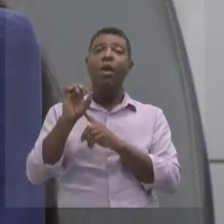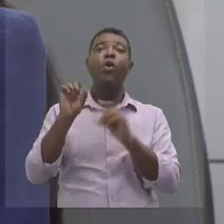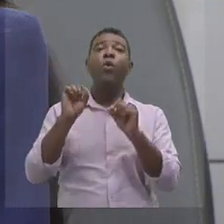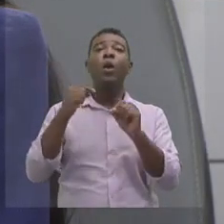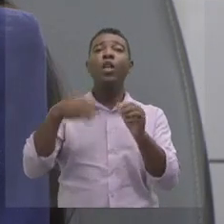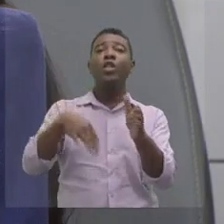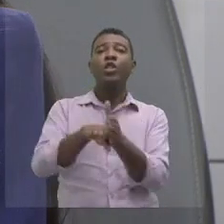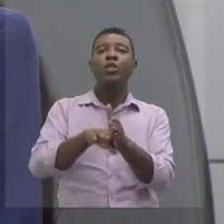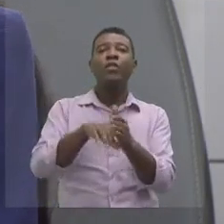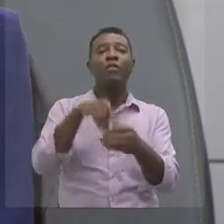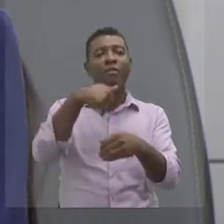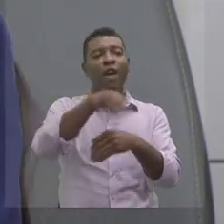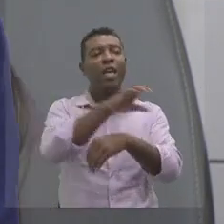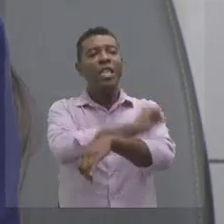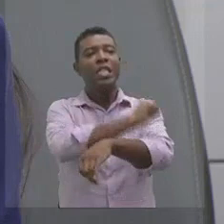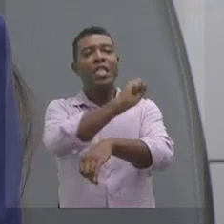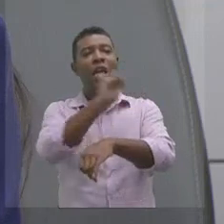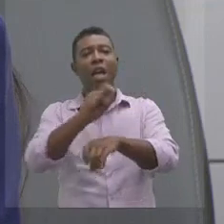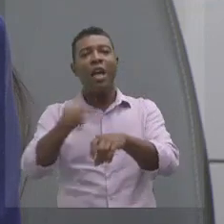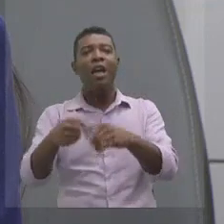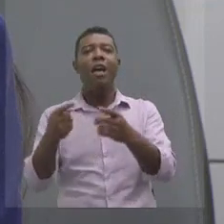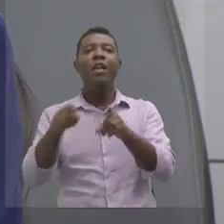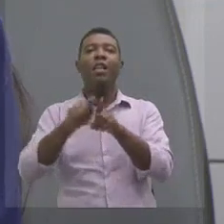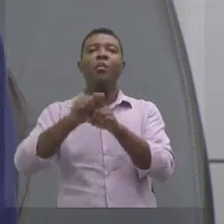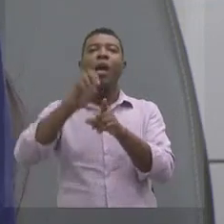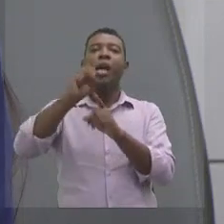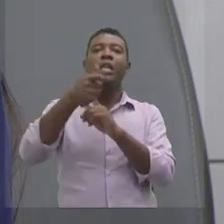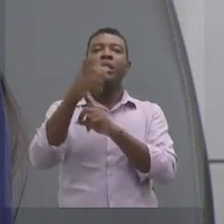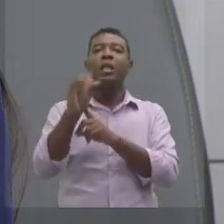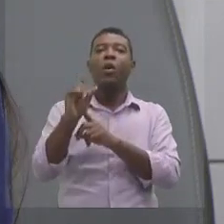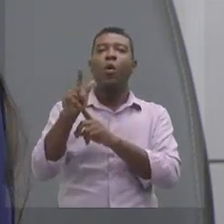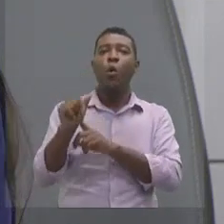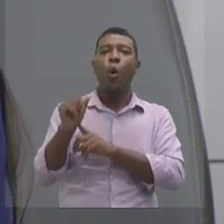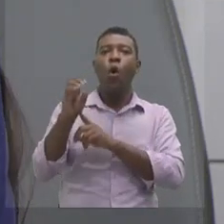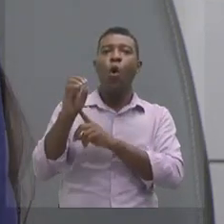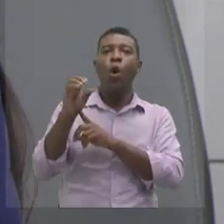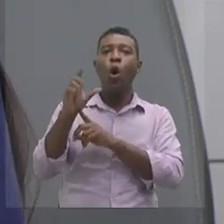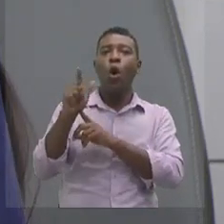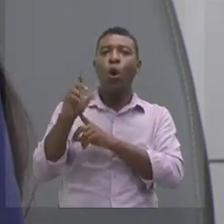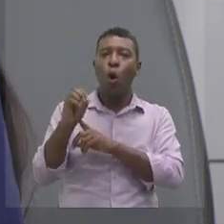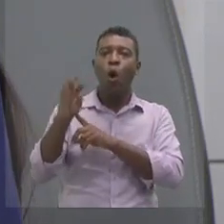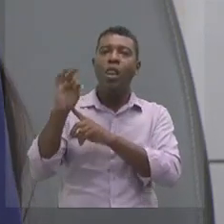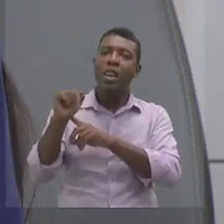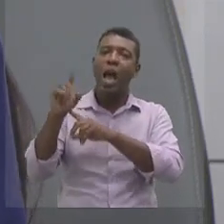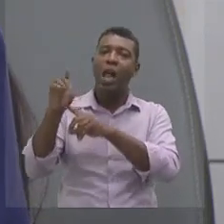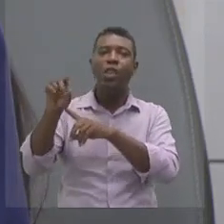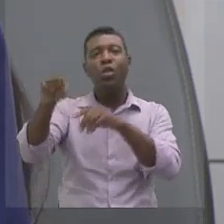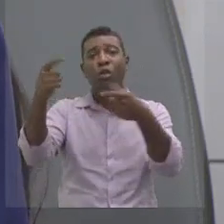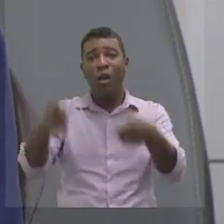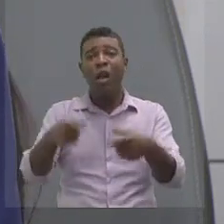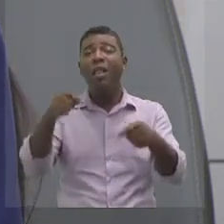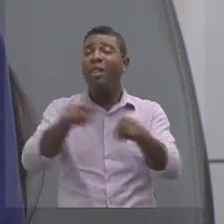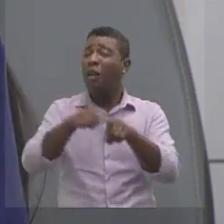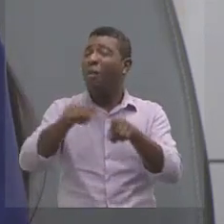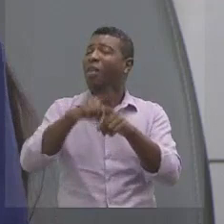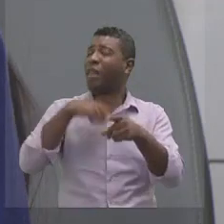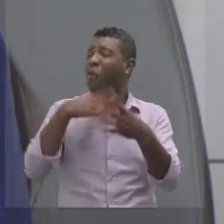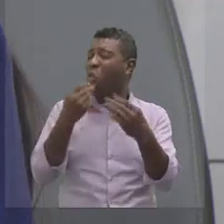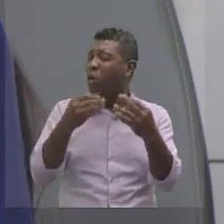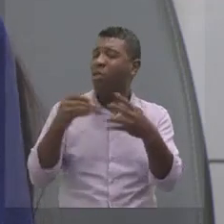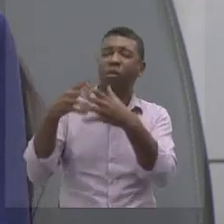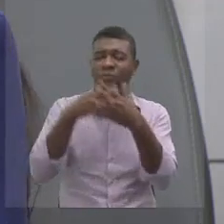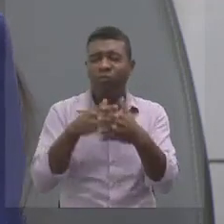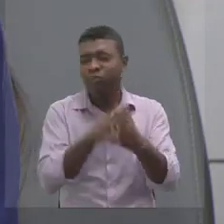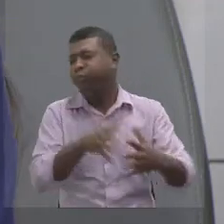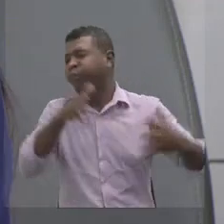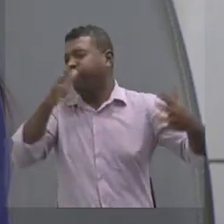Gotardo também são cidades que são pujantes pela agronegócio tem um trânsito muito intenso de carretas também pelas